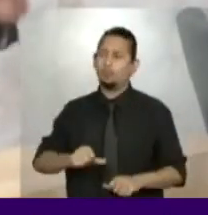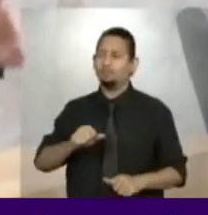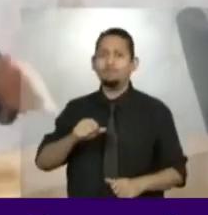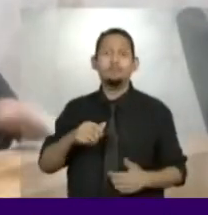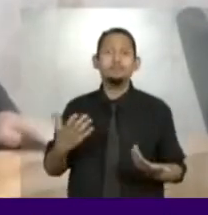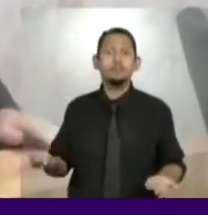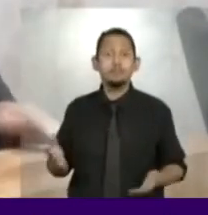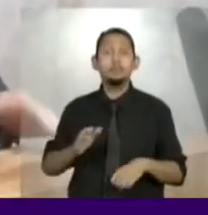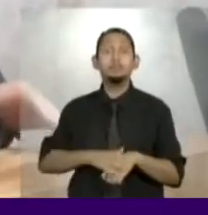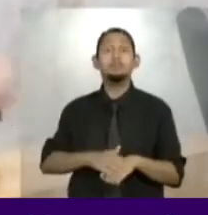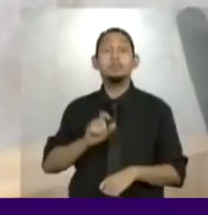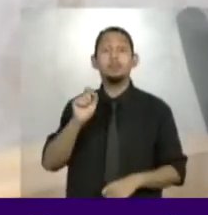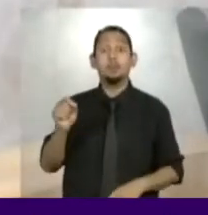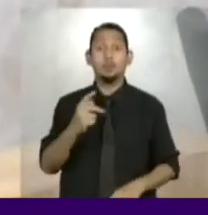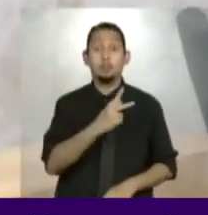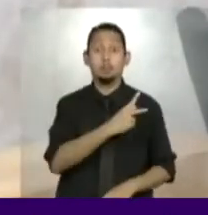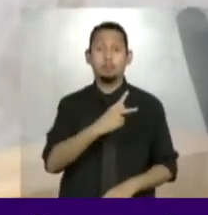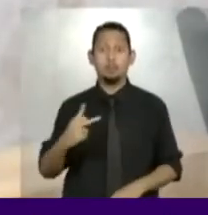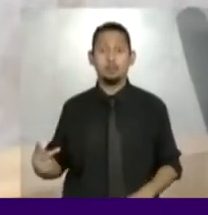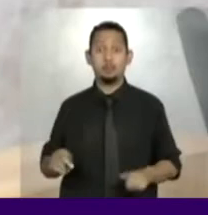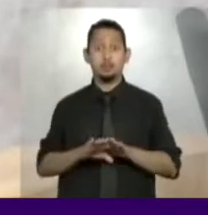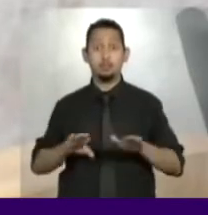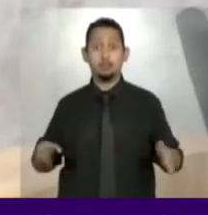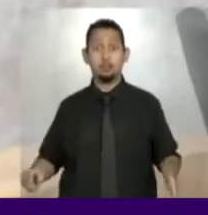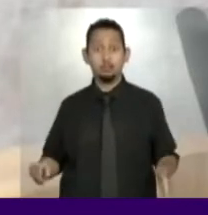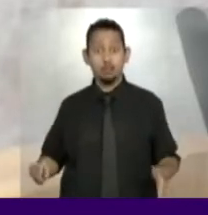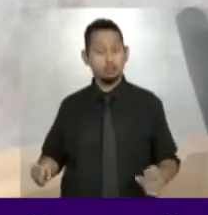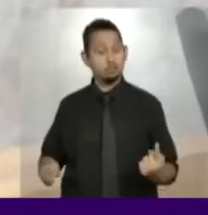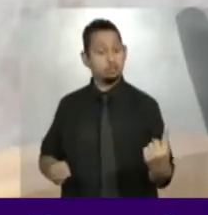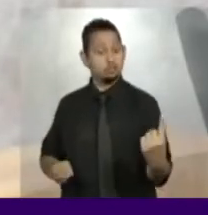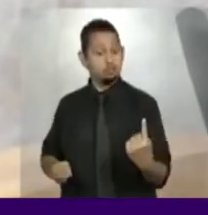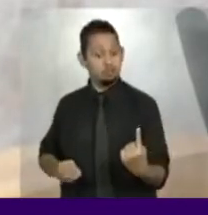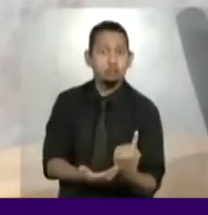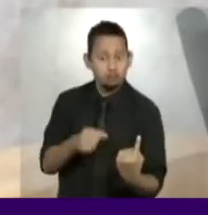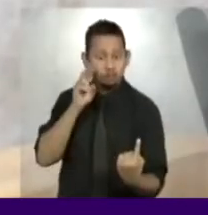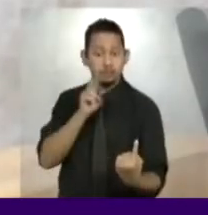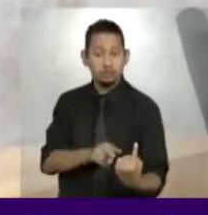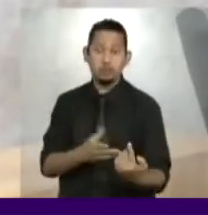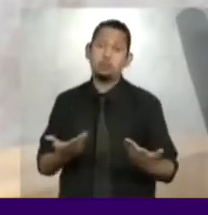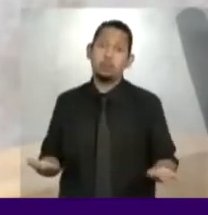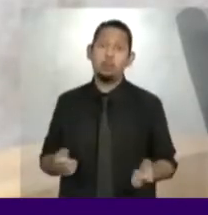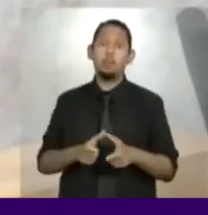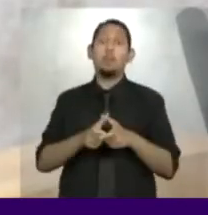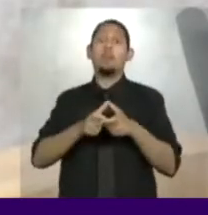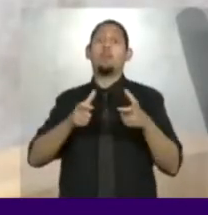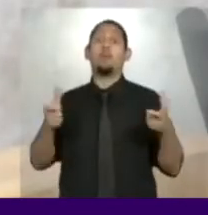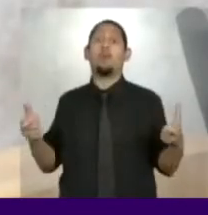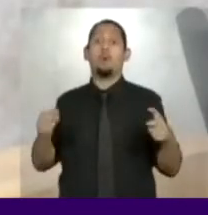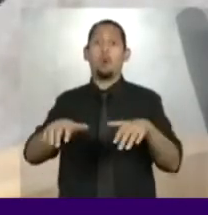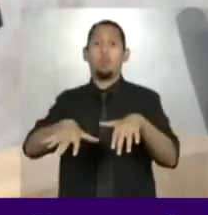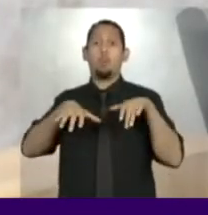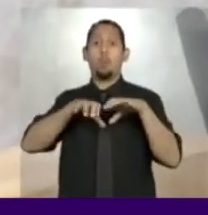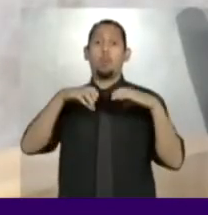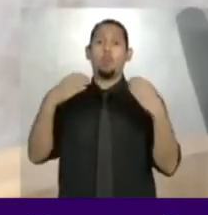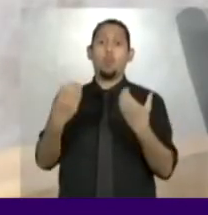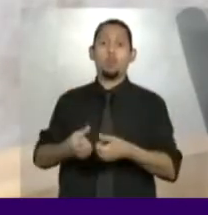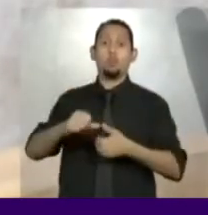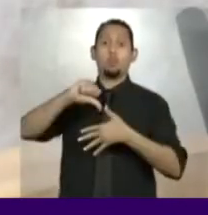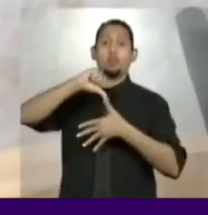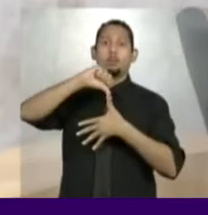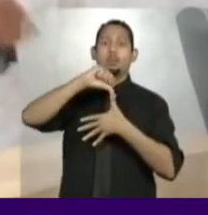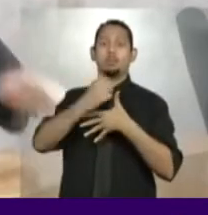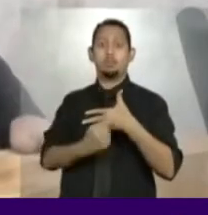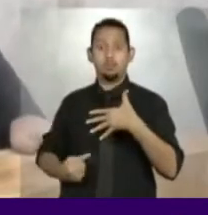o presidente da Assembleia Legislativa assistiu tudo aquilo e o maior parlamento estadual da América Latina e nada fez. Ele